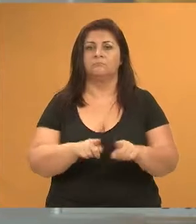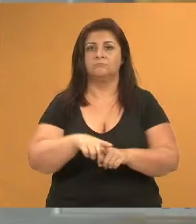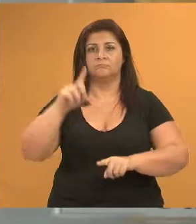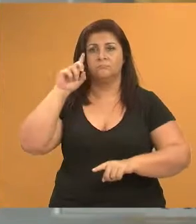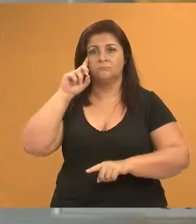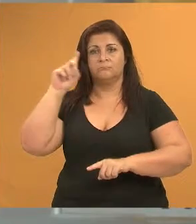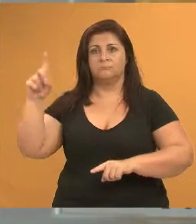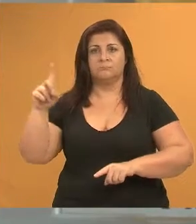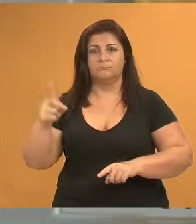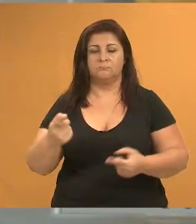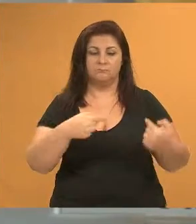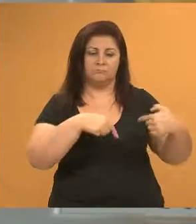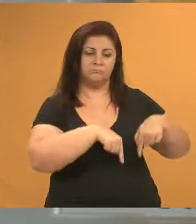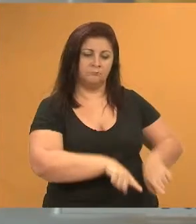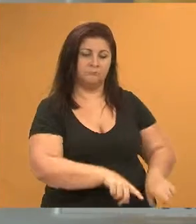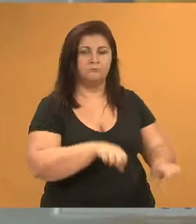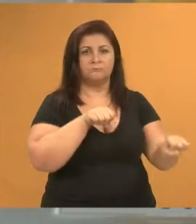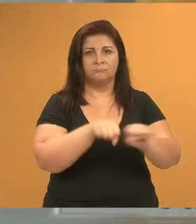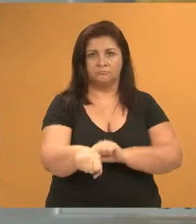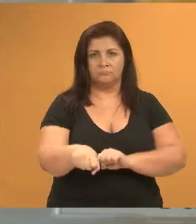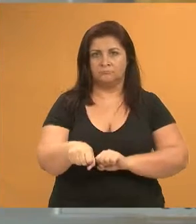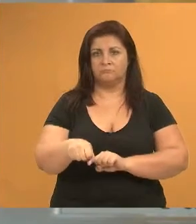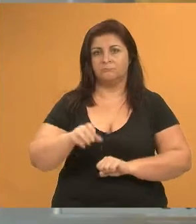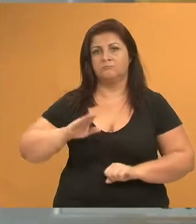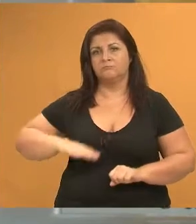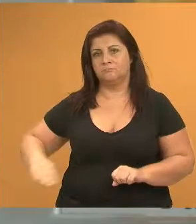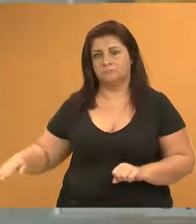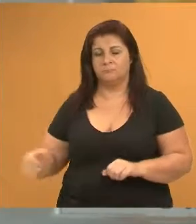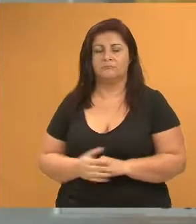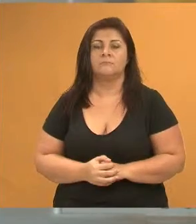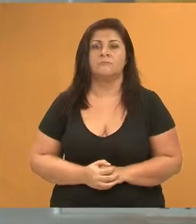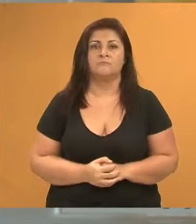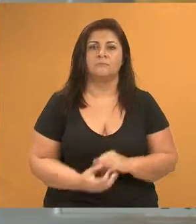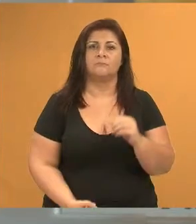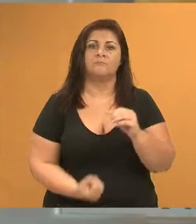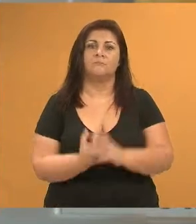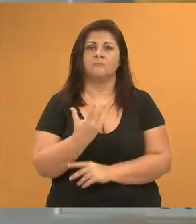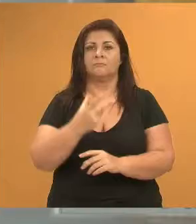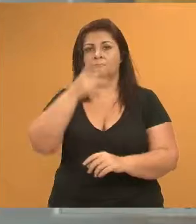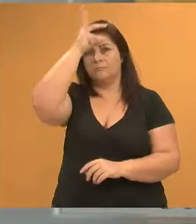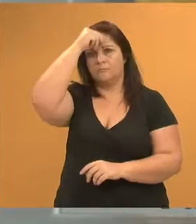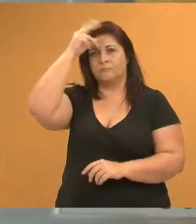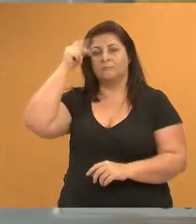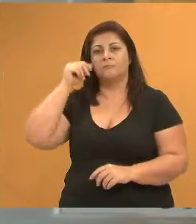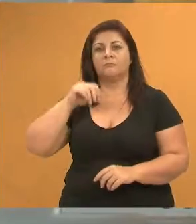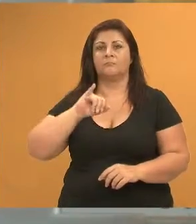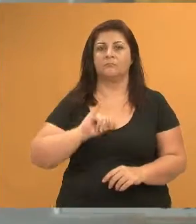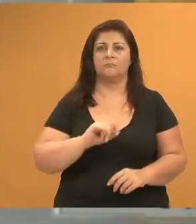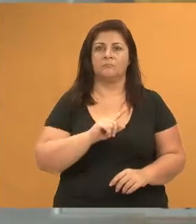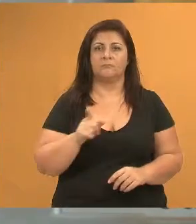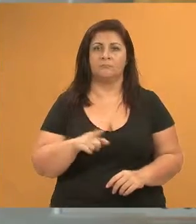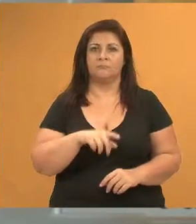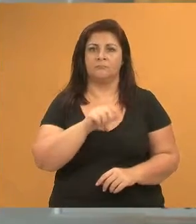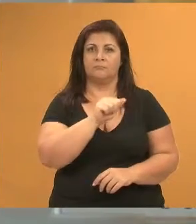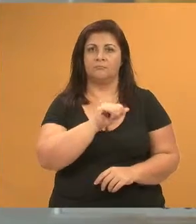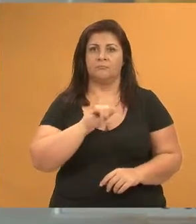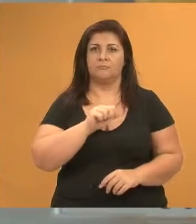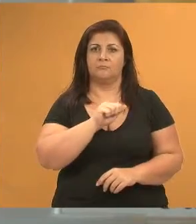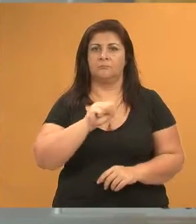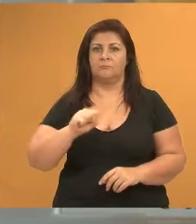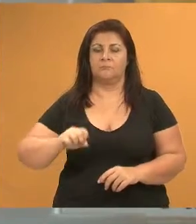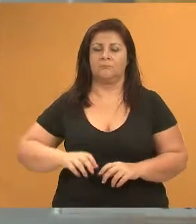violência sexual infantil. Autoria, prefeito municipal Isaías José